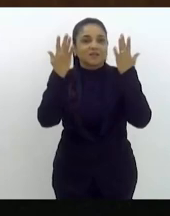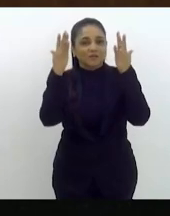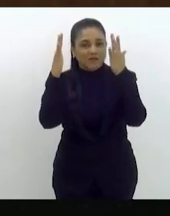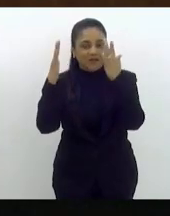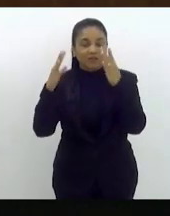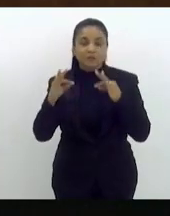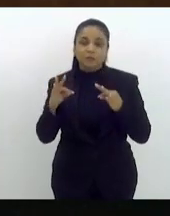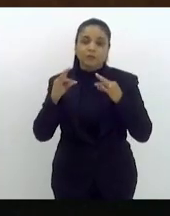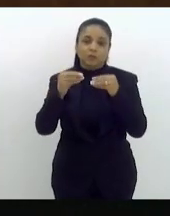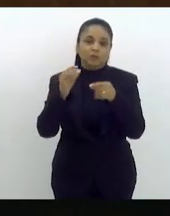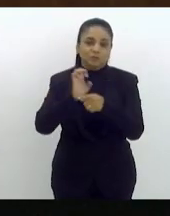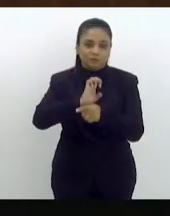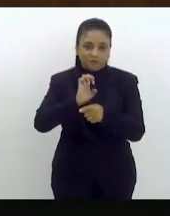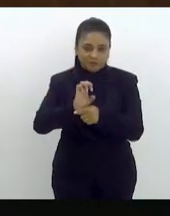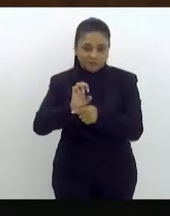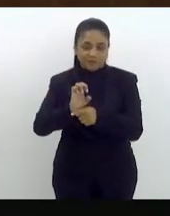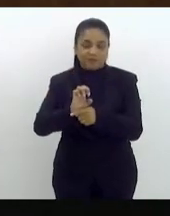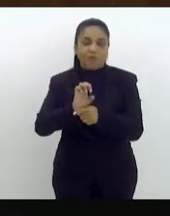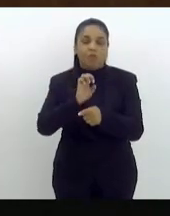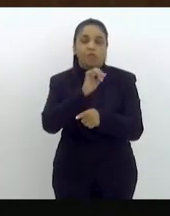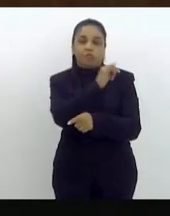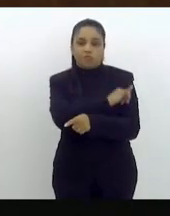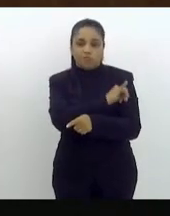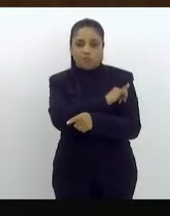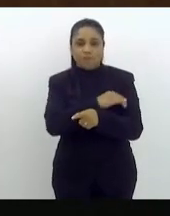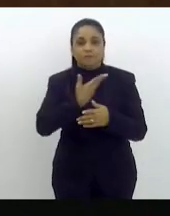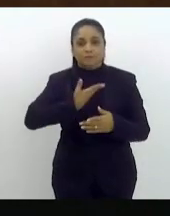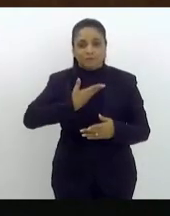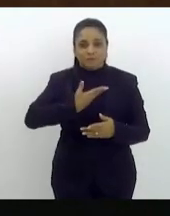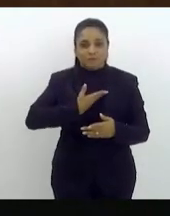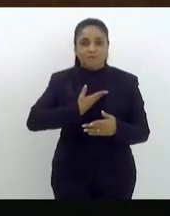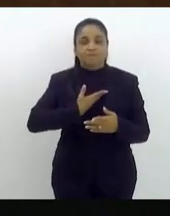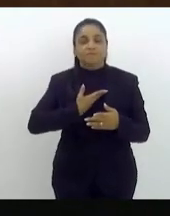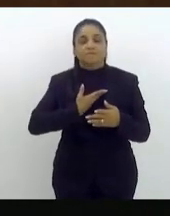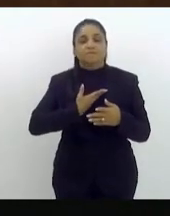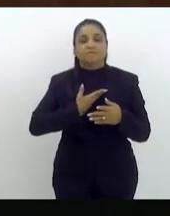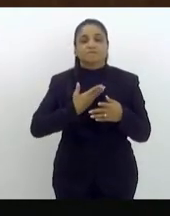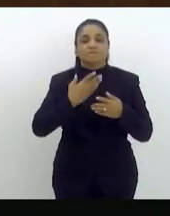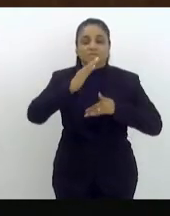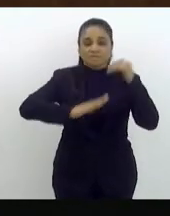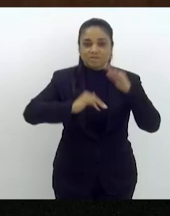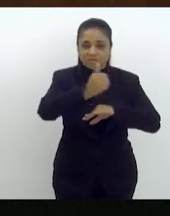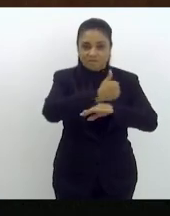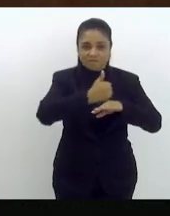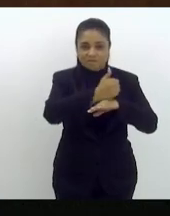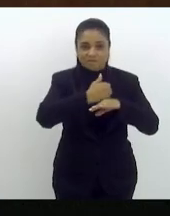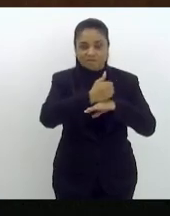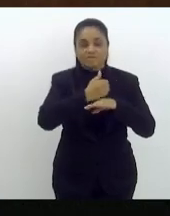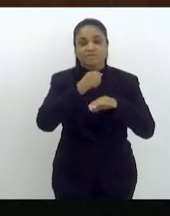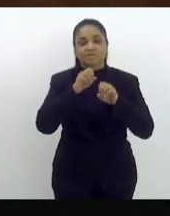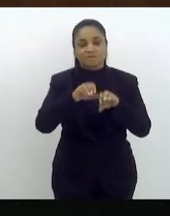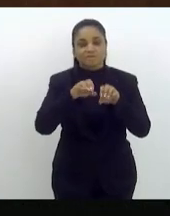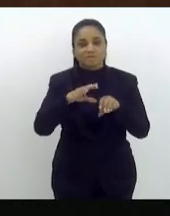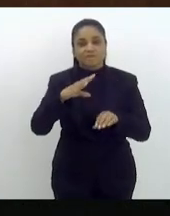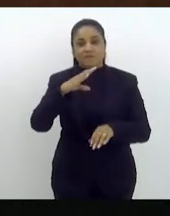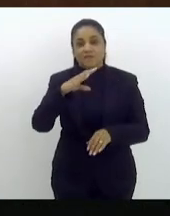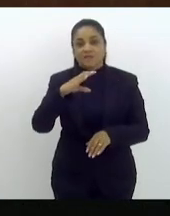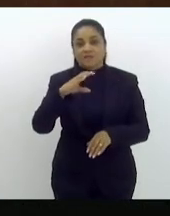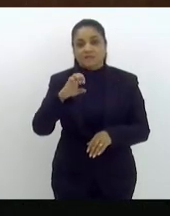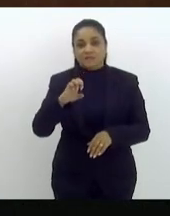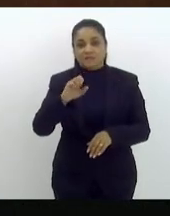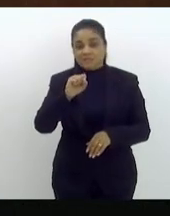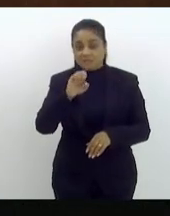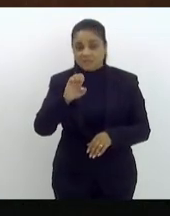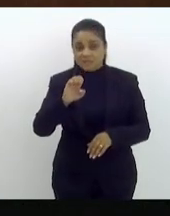os companheiros e companheiros meus colegas profissionais de Educação do CEP o CEP RJ tem feito